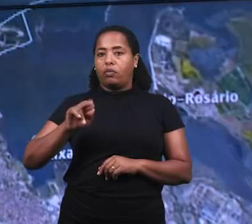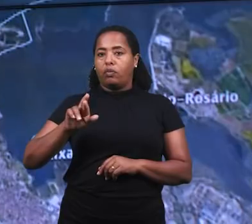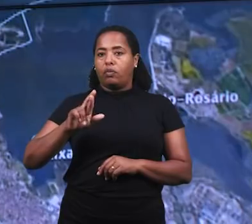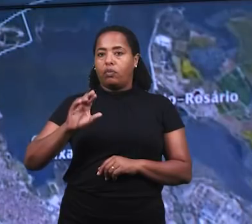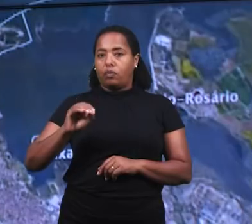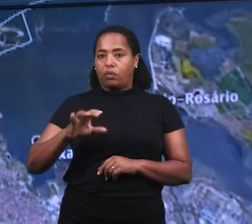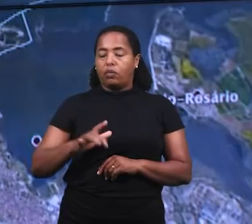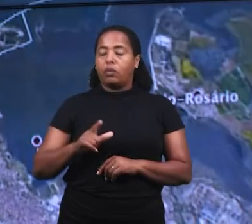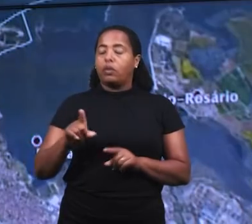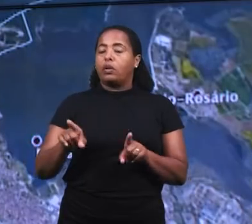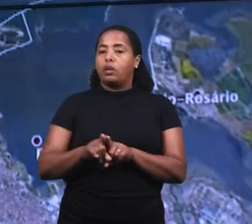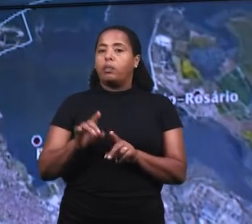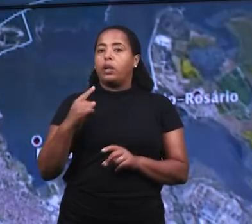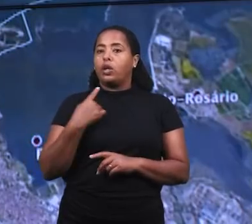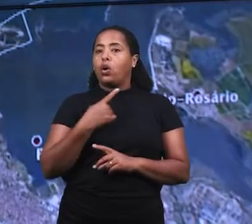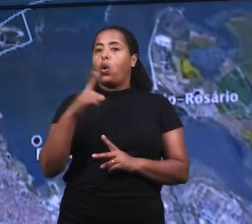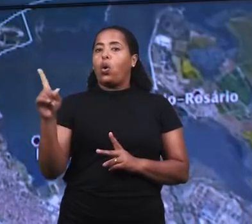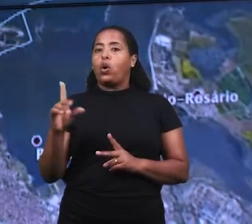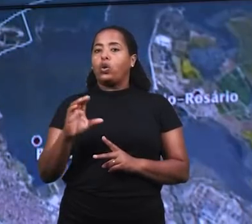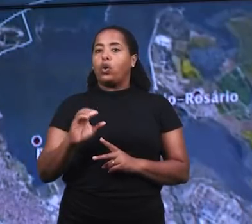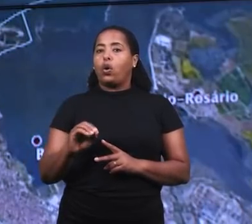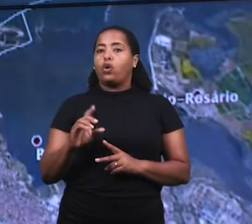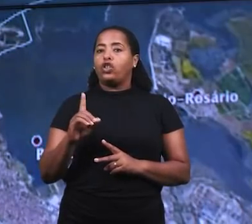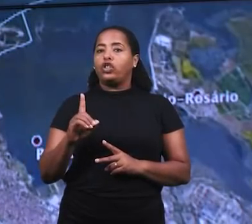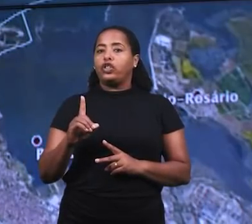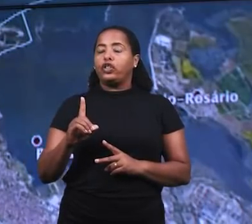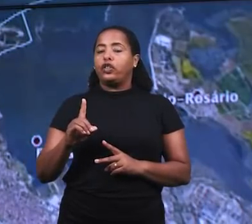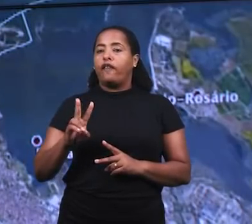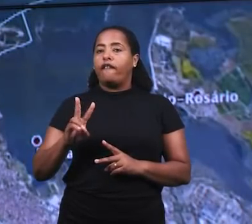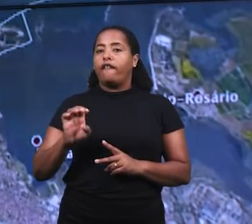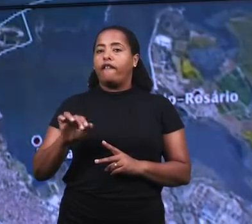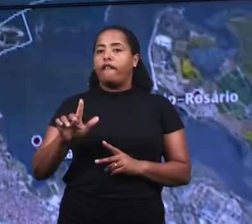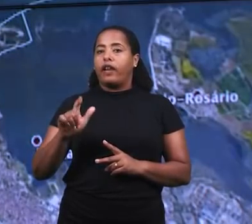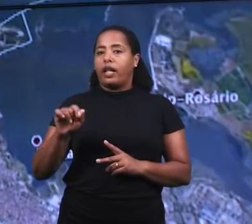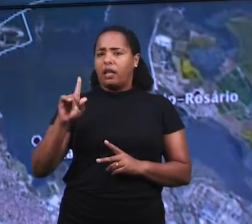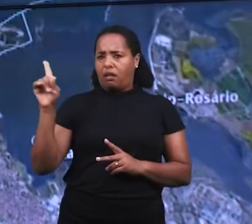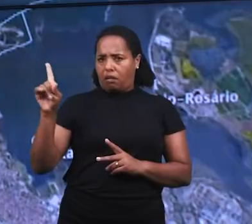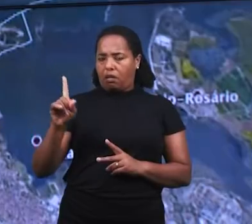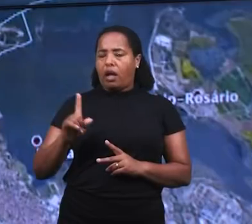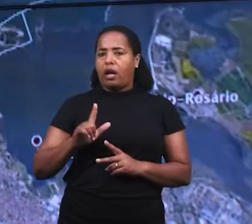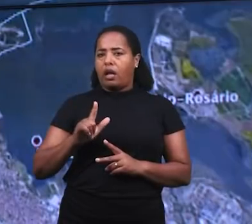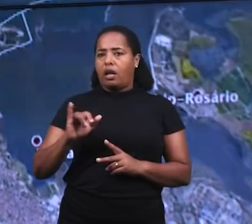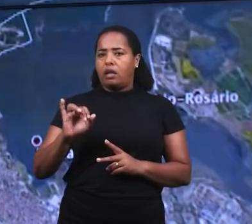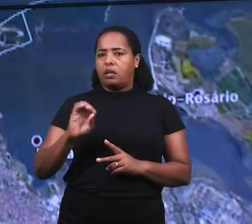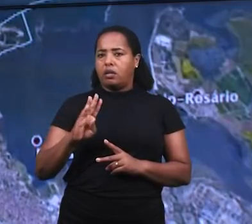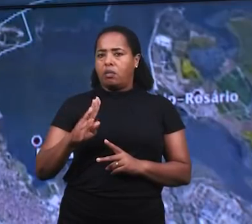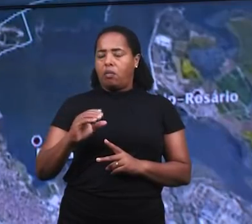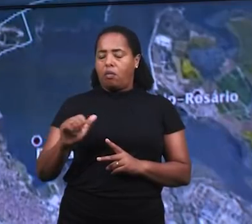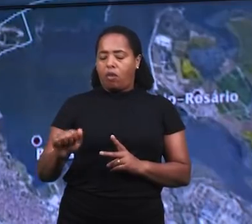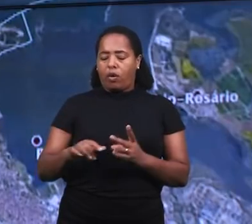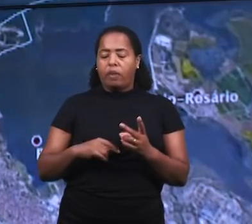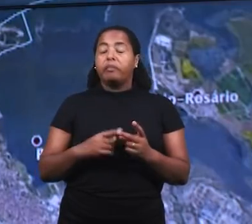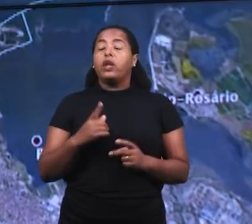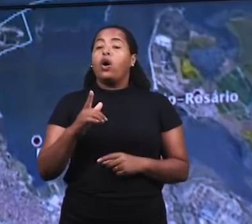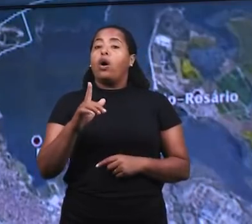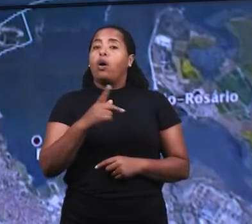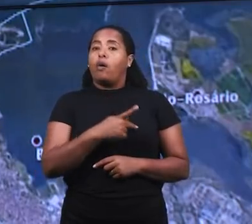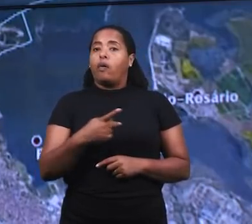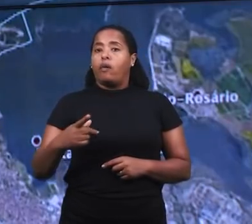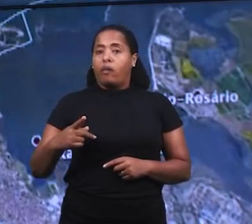o responsável pela igreja ali em Lisboa. Tem também outra igreja em Odivelas, também na região da Grande